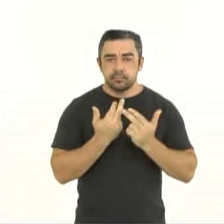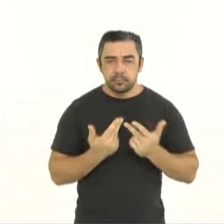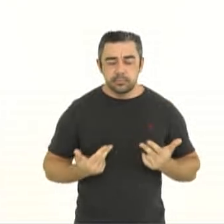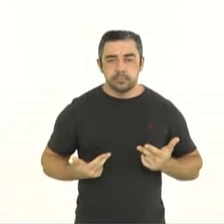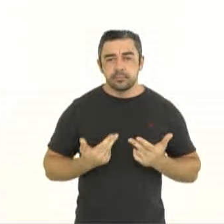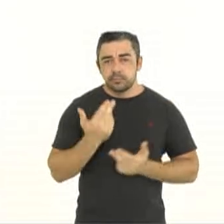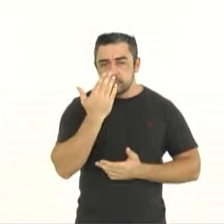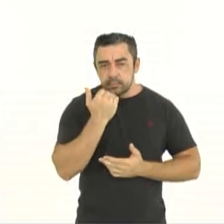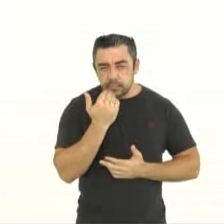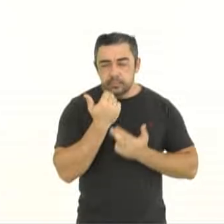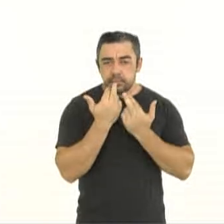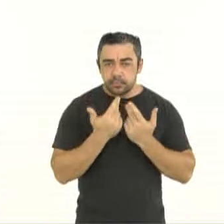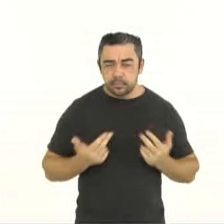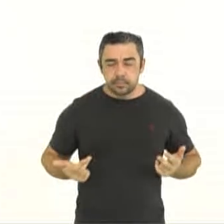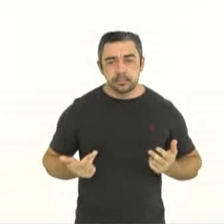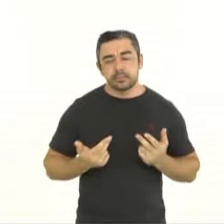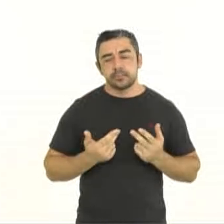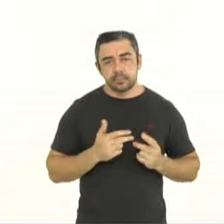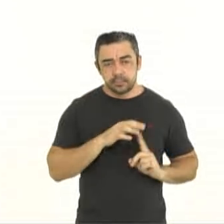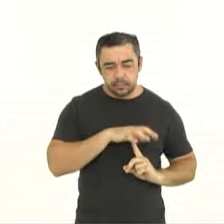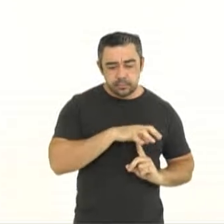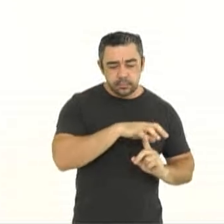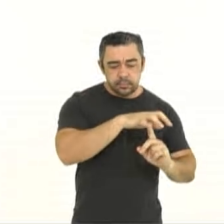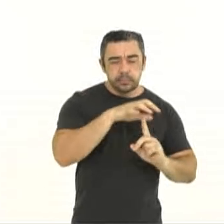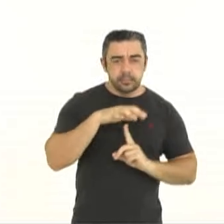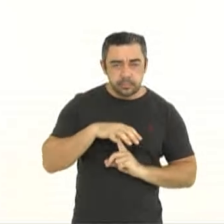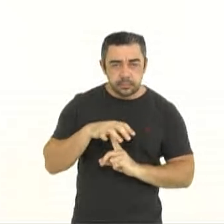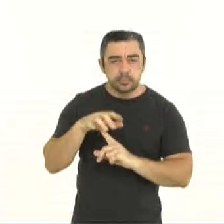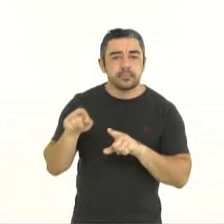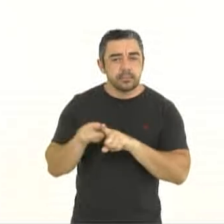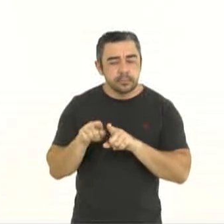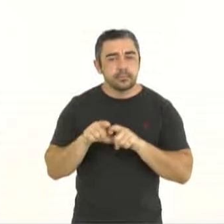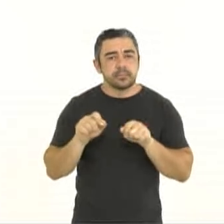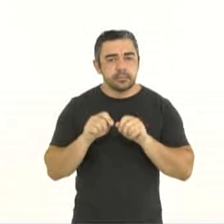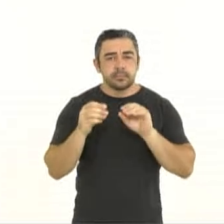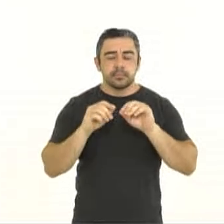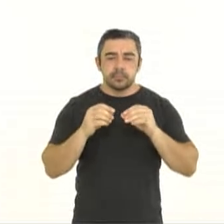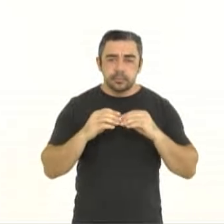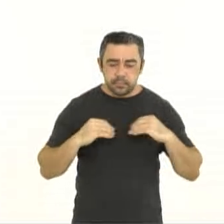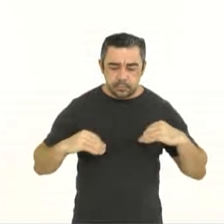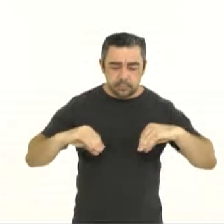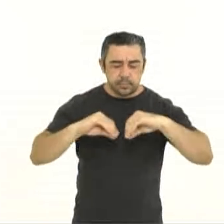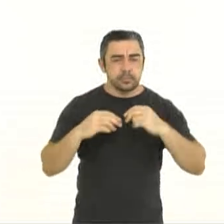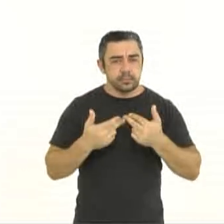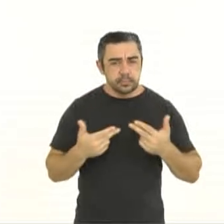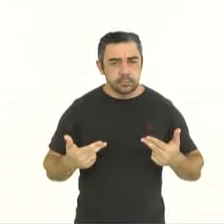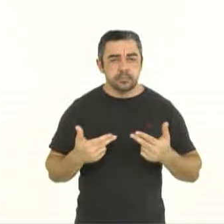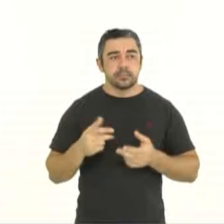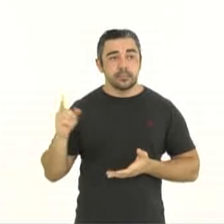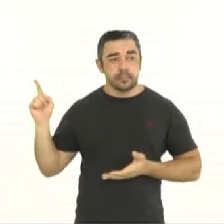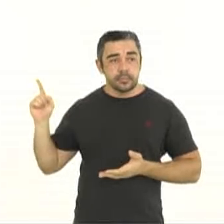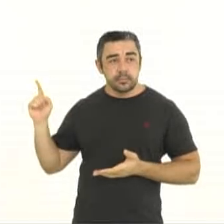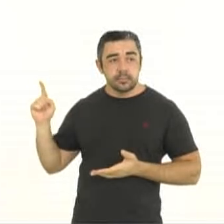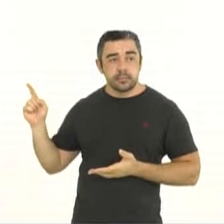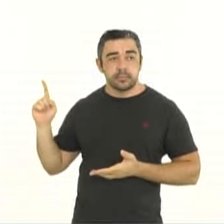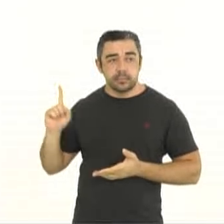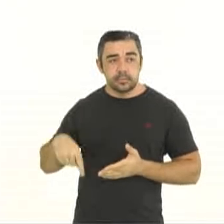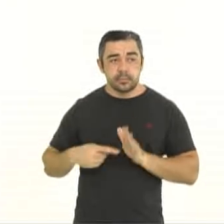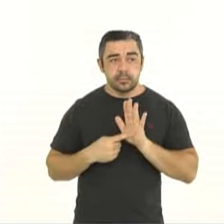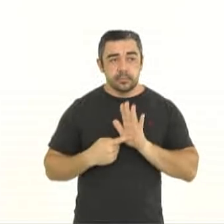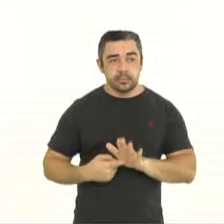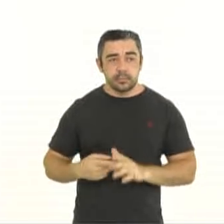agricultura alimentava o comércio juntamente com o artesanato e cerâmica. Aqui nós temos uma representação do mercado